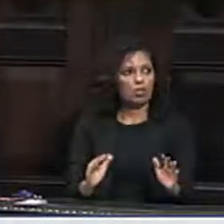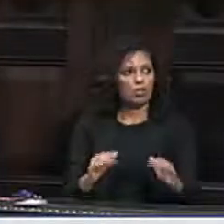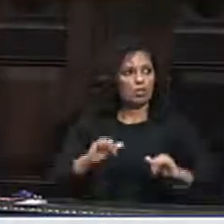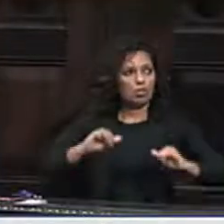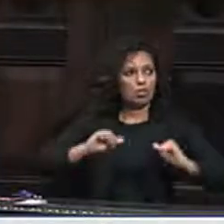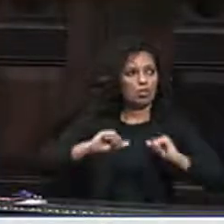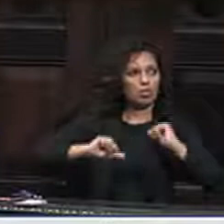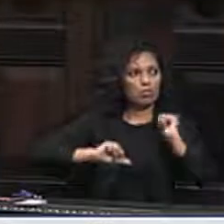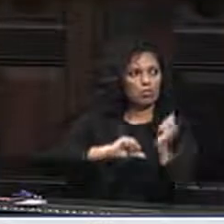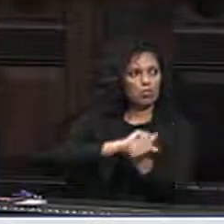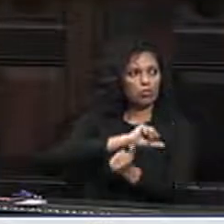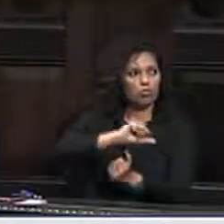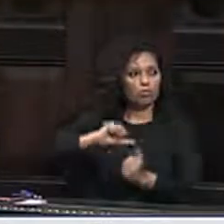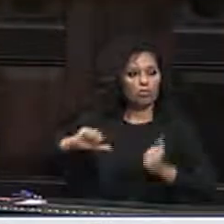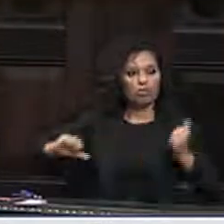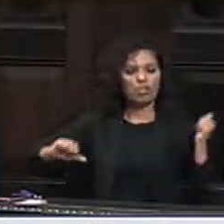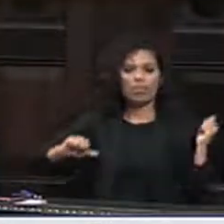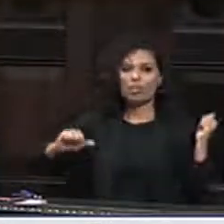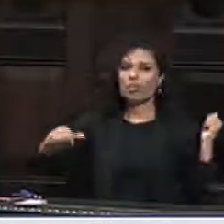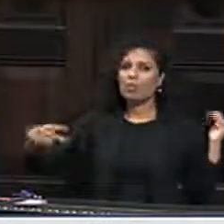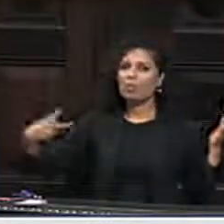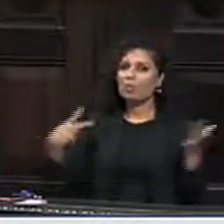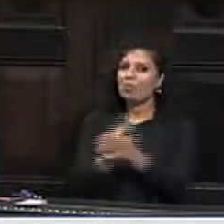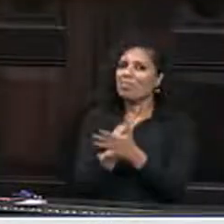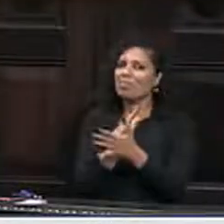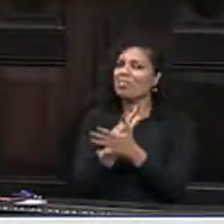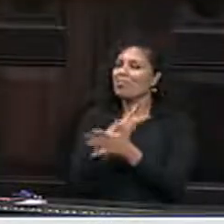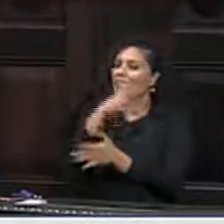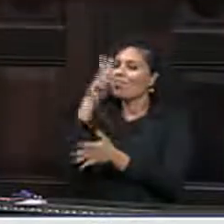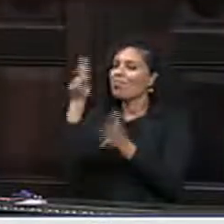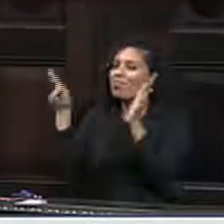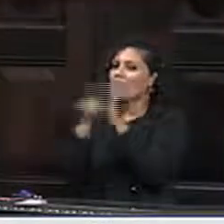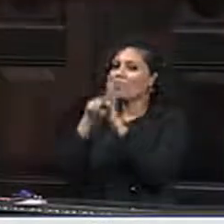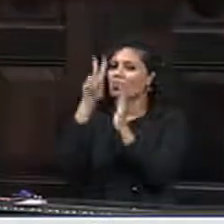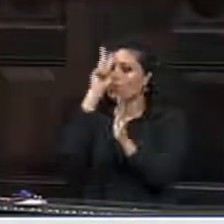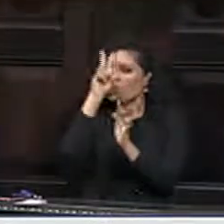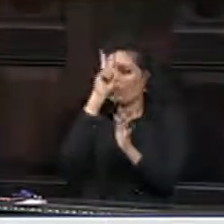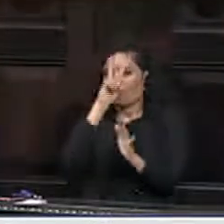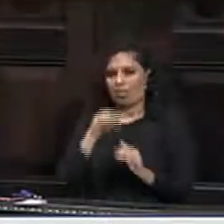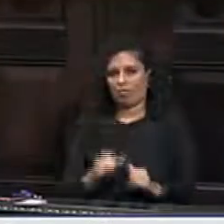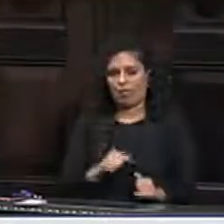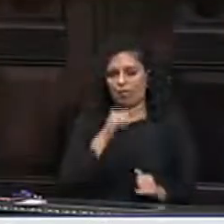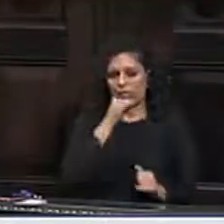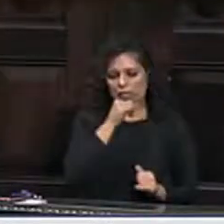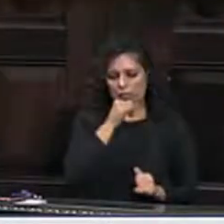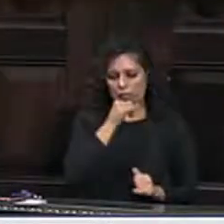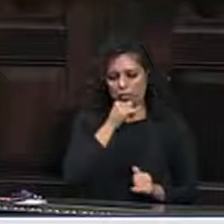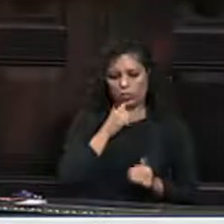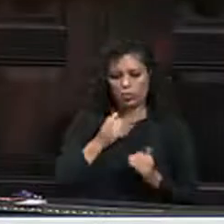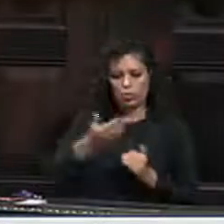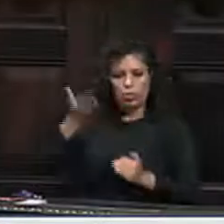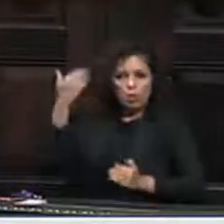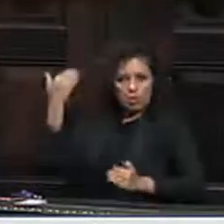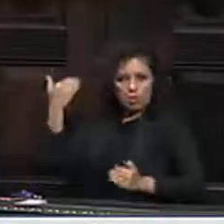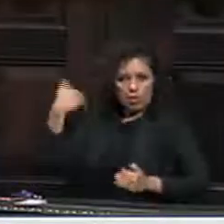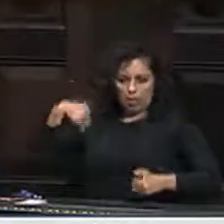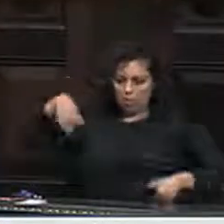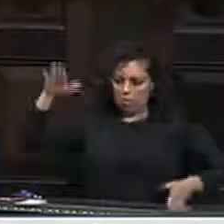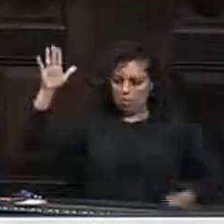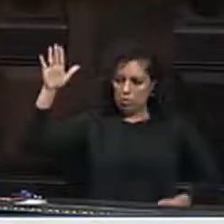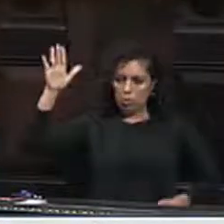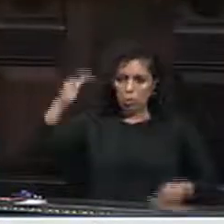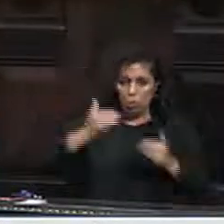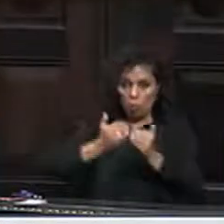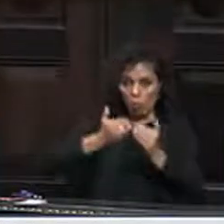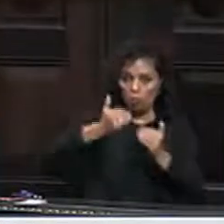correção de um erro histórico. Quando o narco começou a tomar conta,